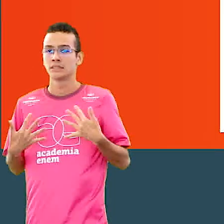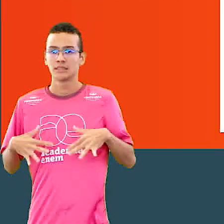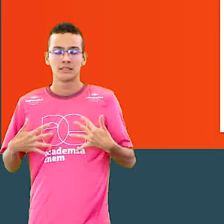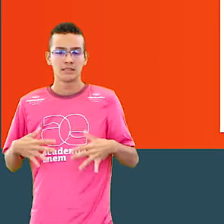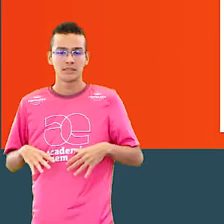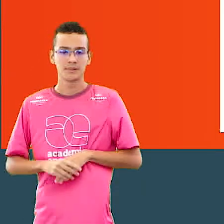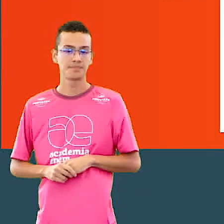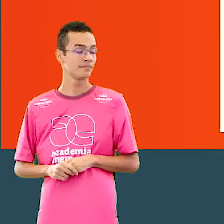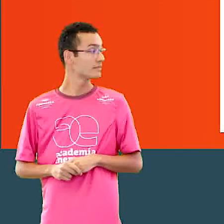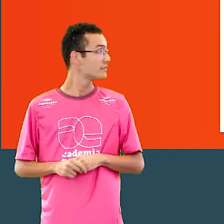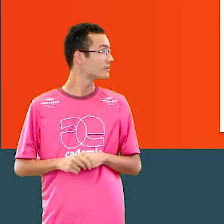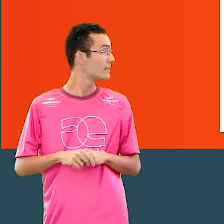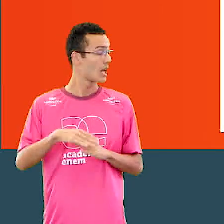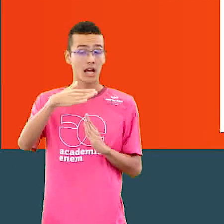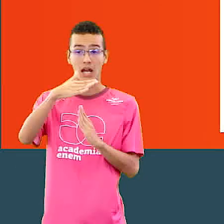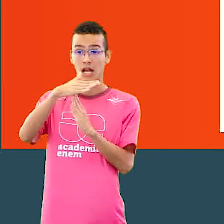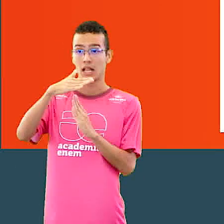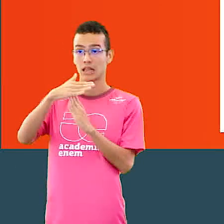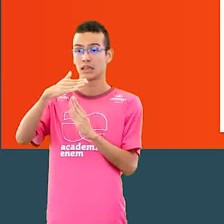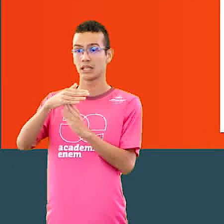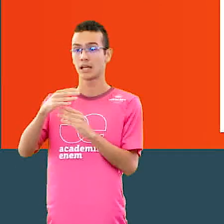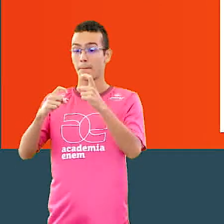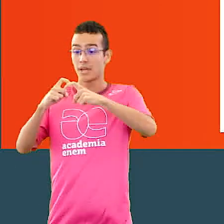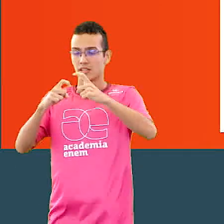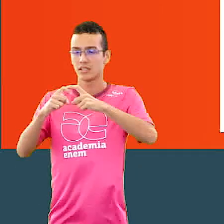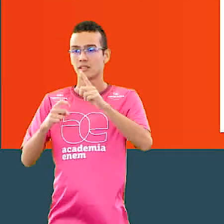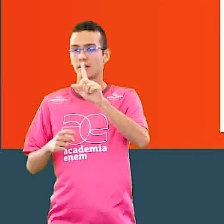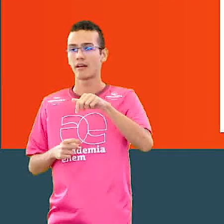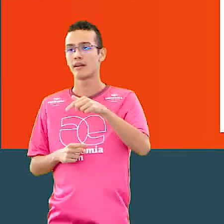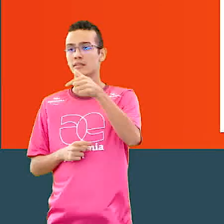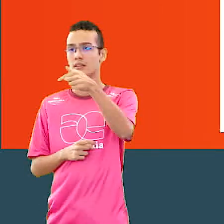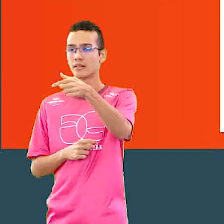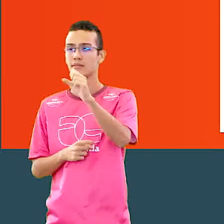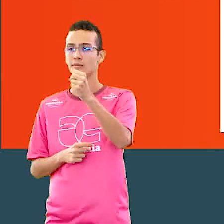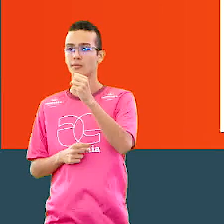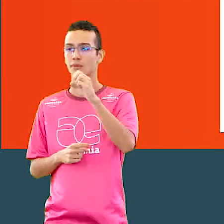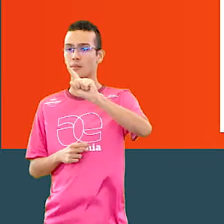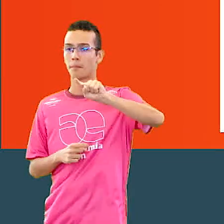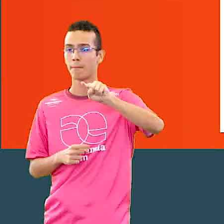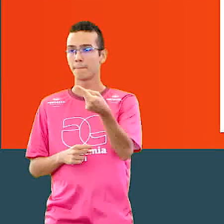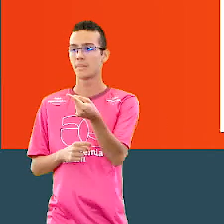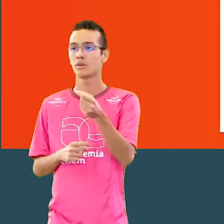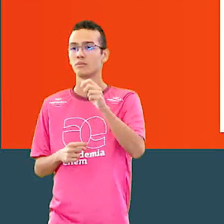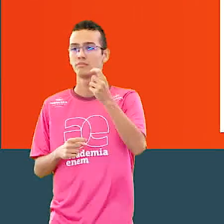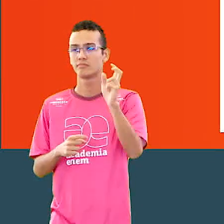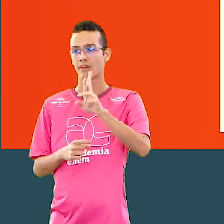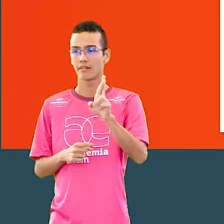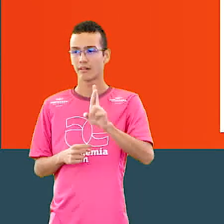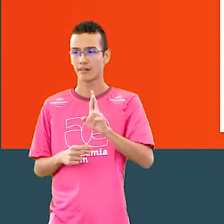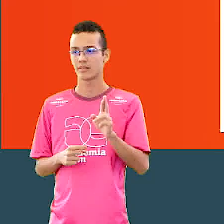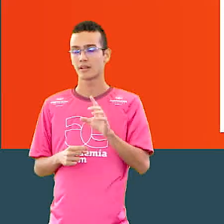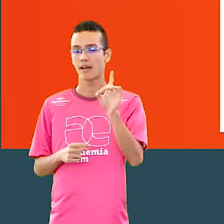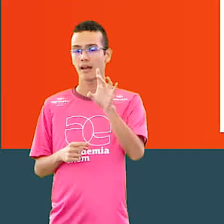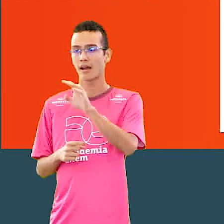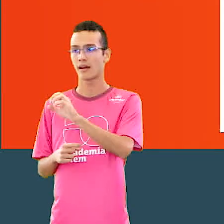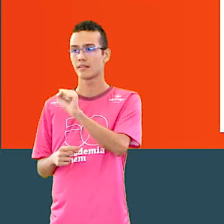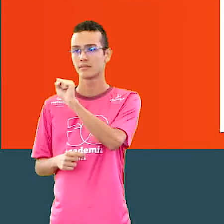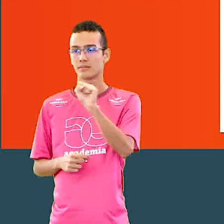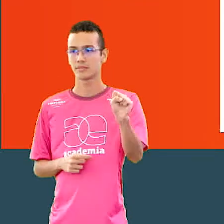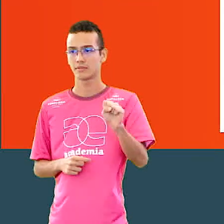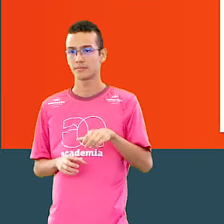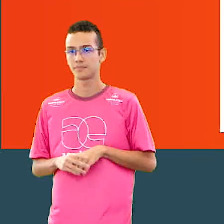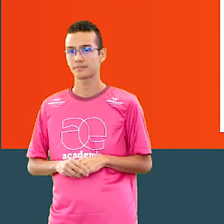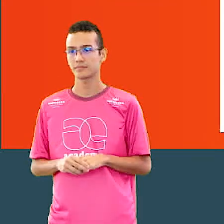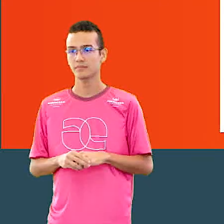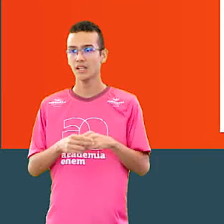78 mil por semestre. Esses 78 mil por semestre, dividindo em 6 meses, dá